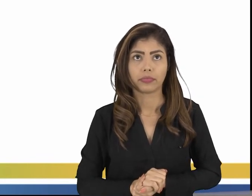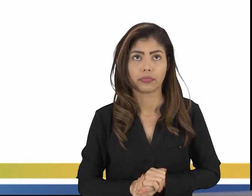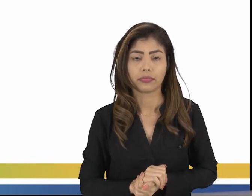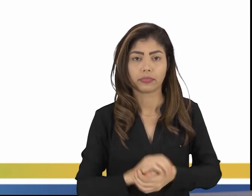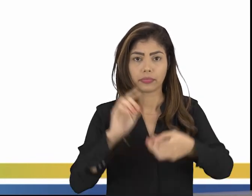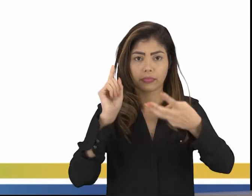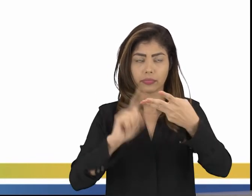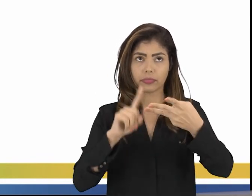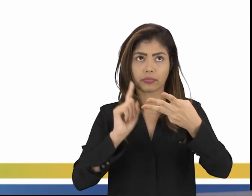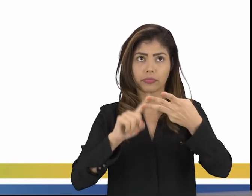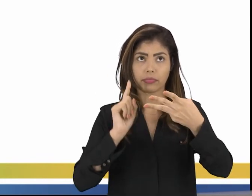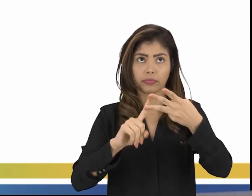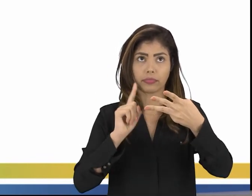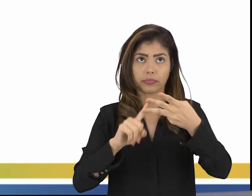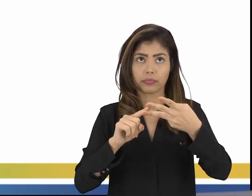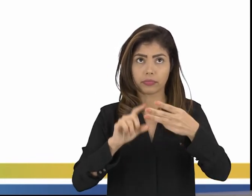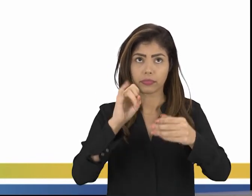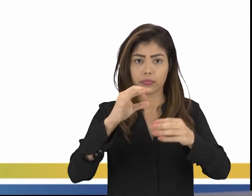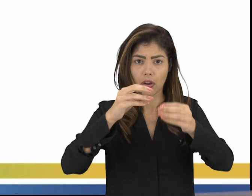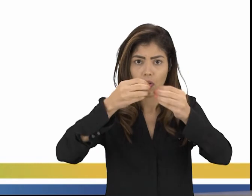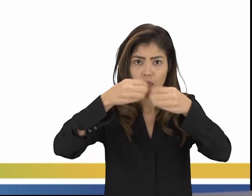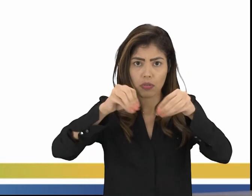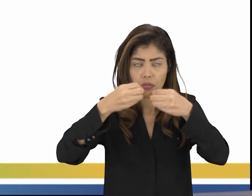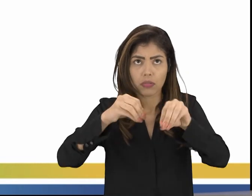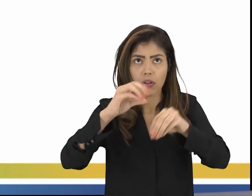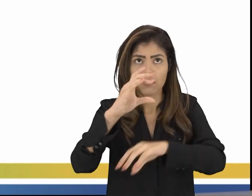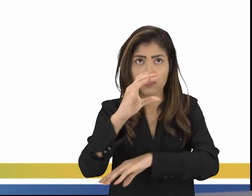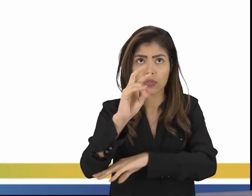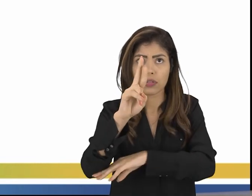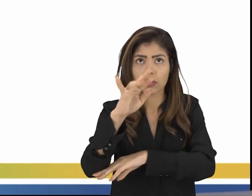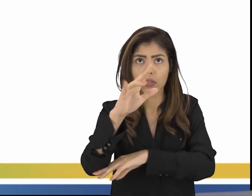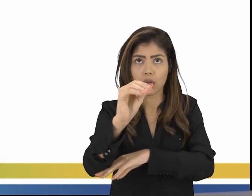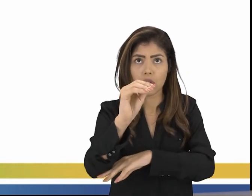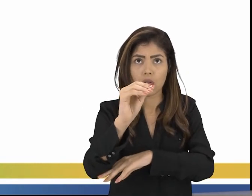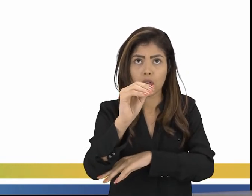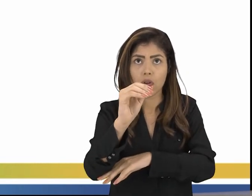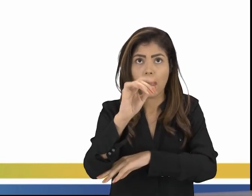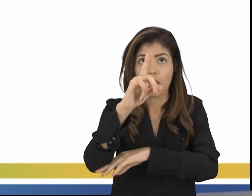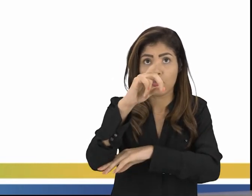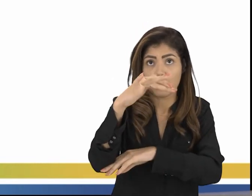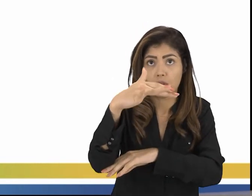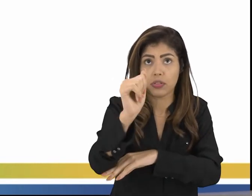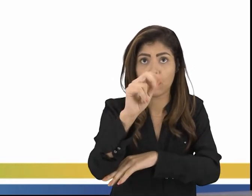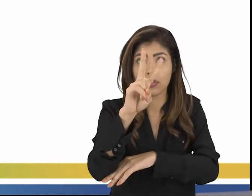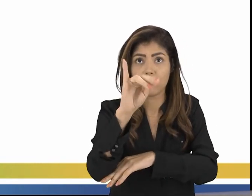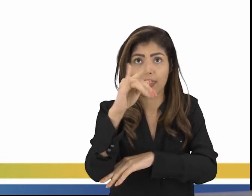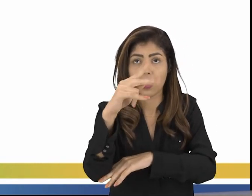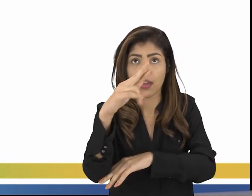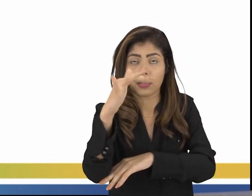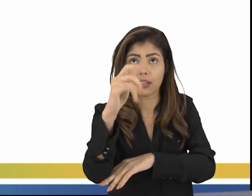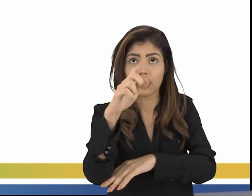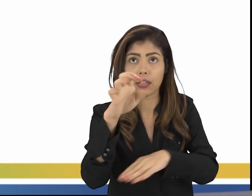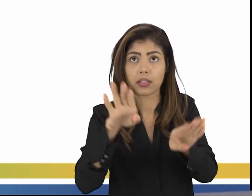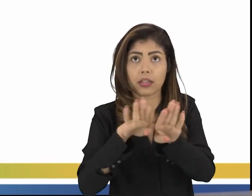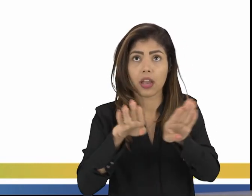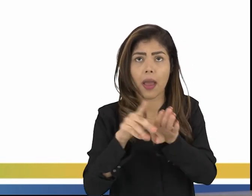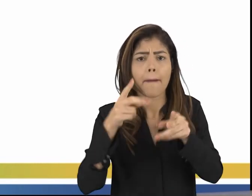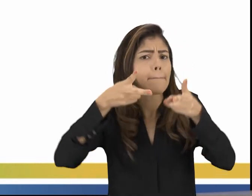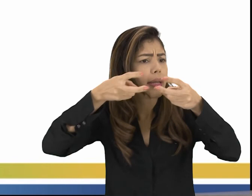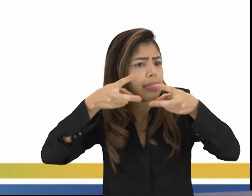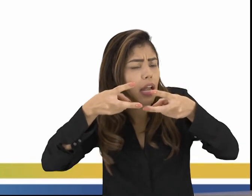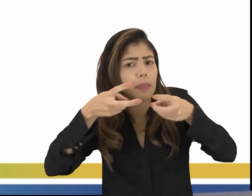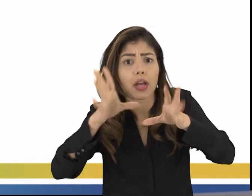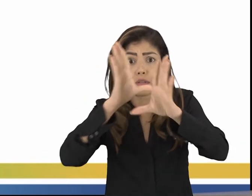Terceiro caso, se deixarmos um ovo cru imerso em uma solução de vinagre por 2 dias, observaremos que a casca do